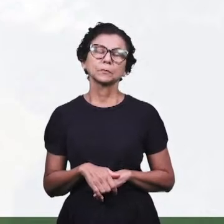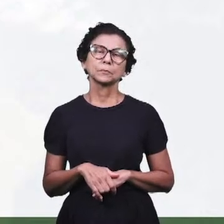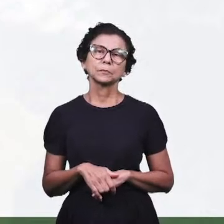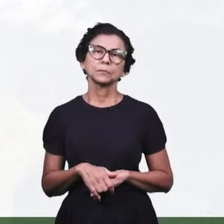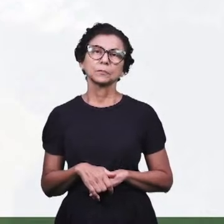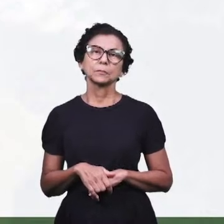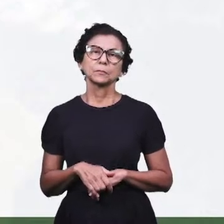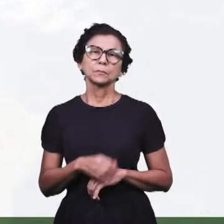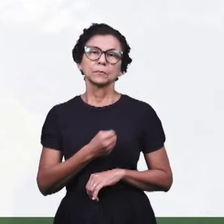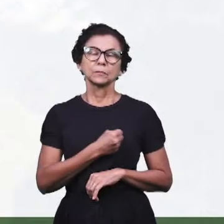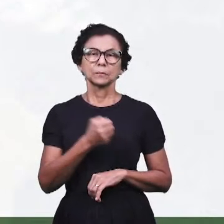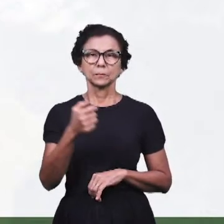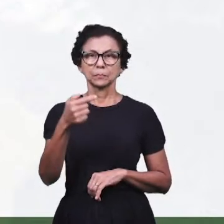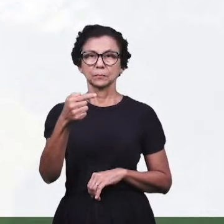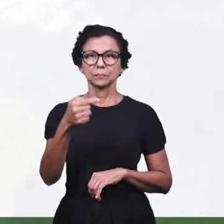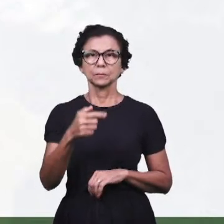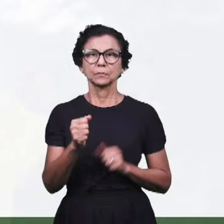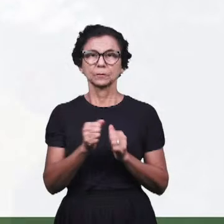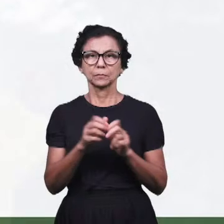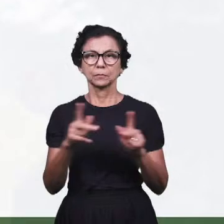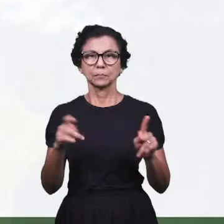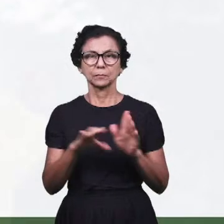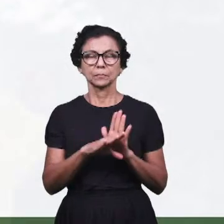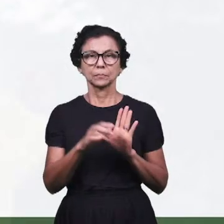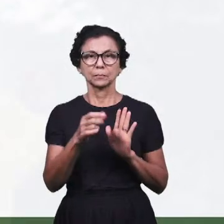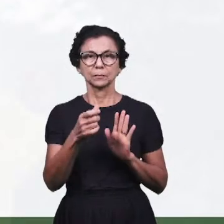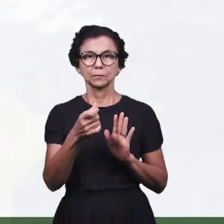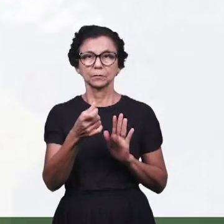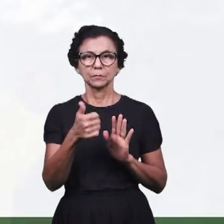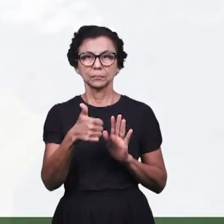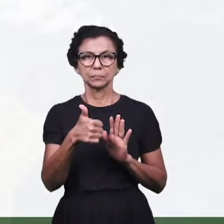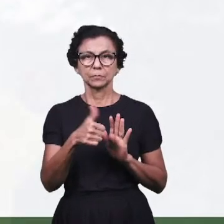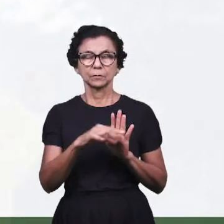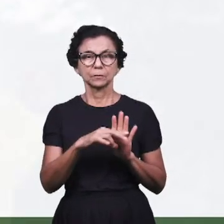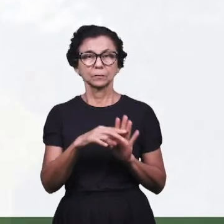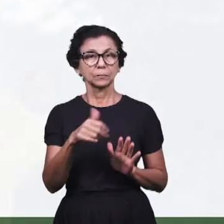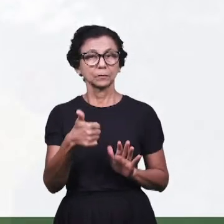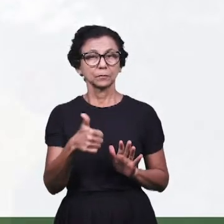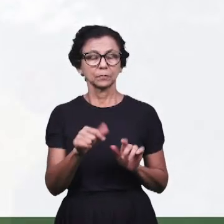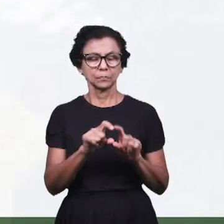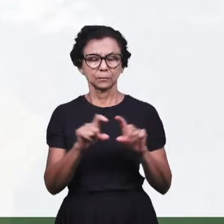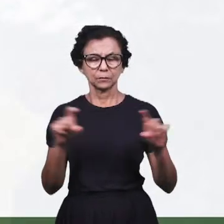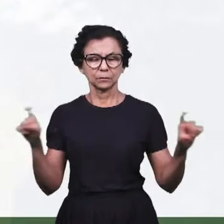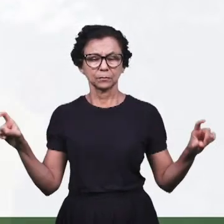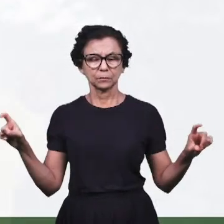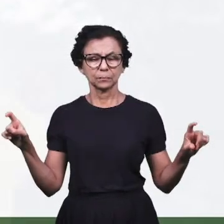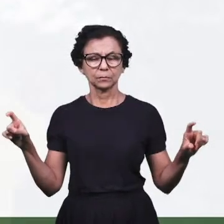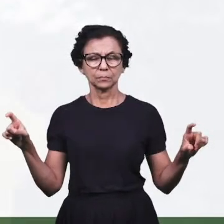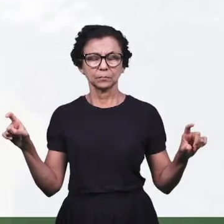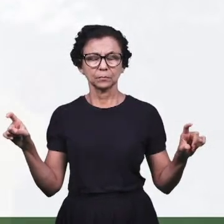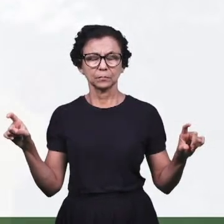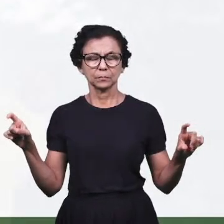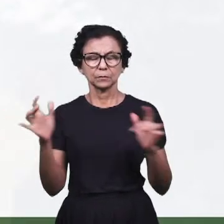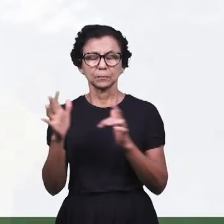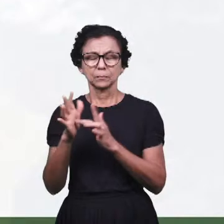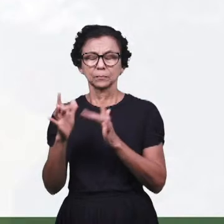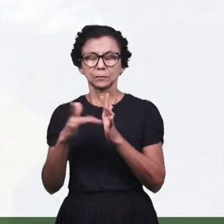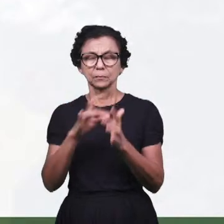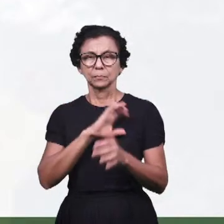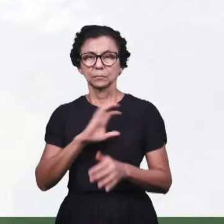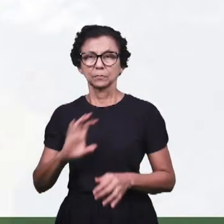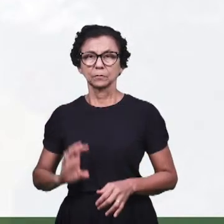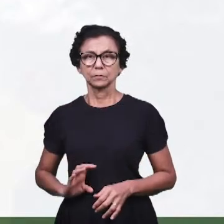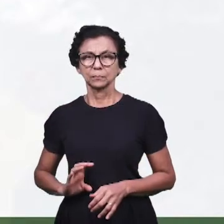né? Pergunta 7. Lendo Apocalipse, capítulo 1, verso 1, na expressão revelação de Jesus Cristo, a qual Deus lhe deu, faça